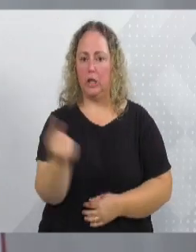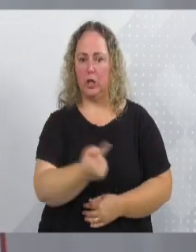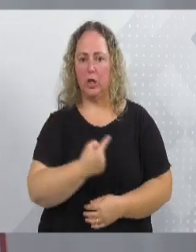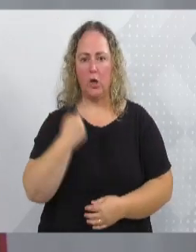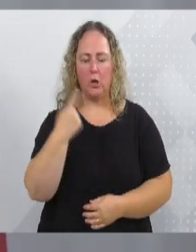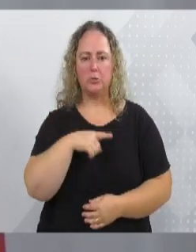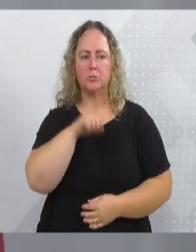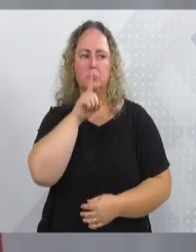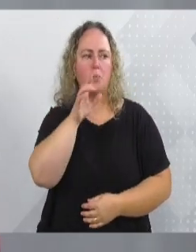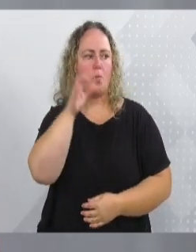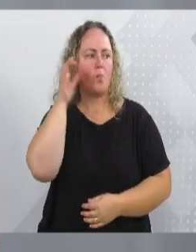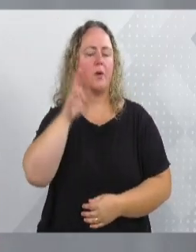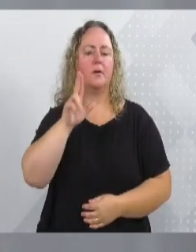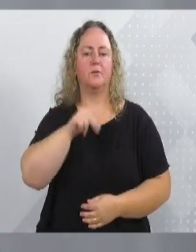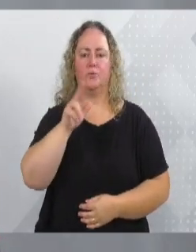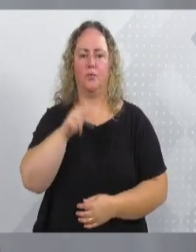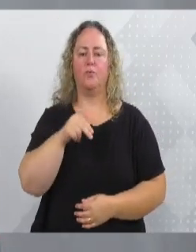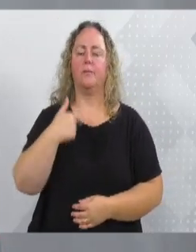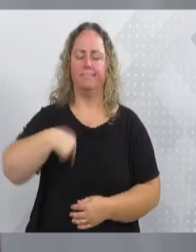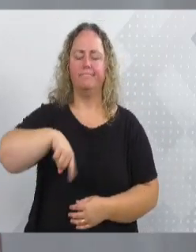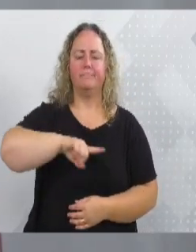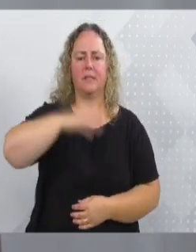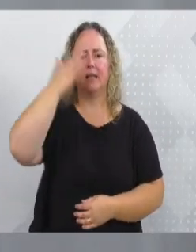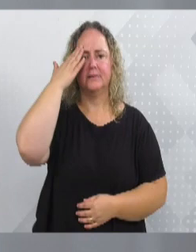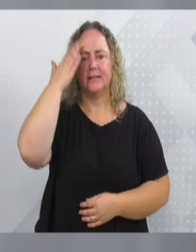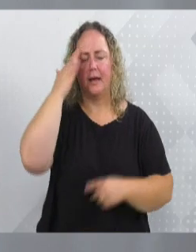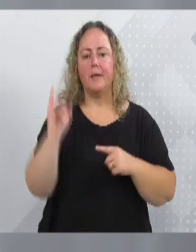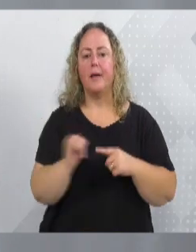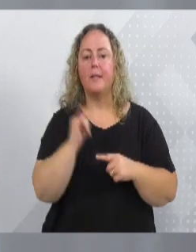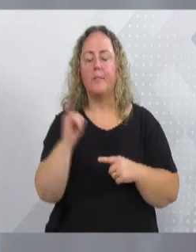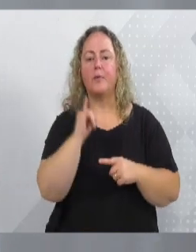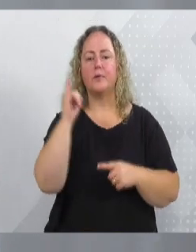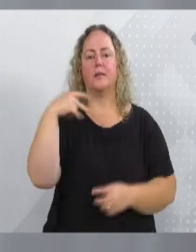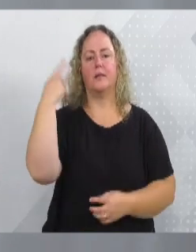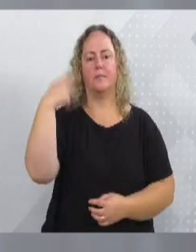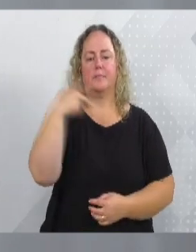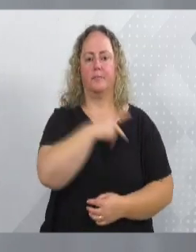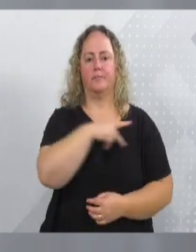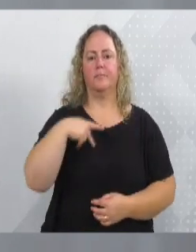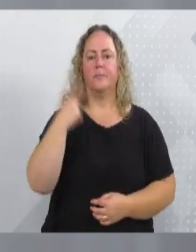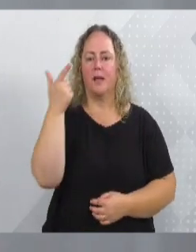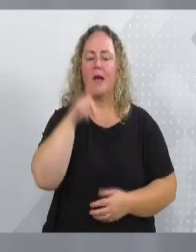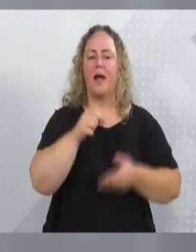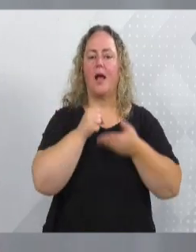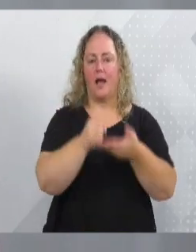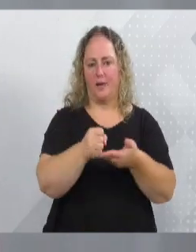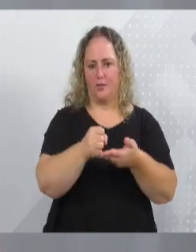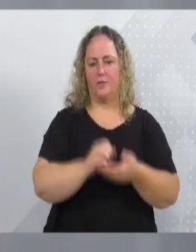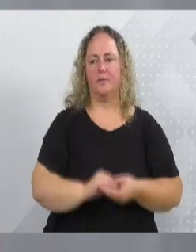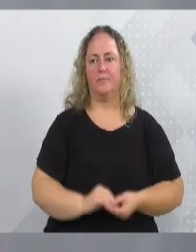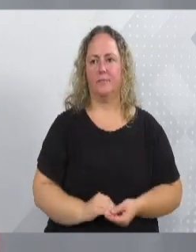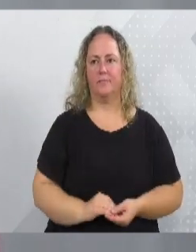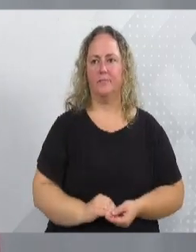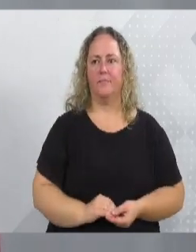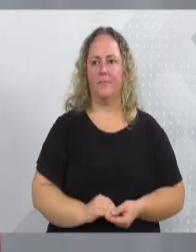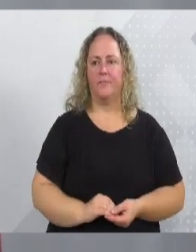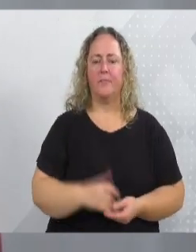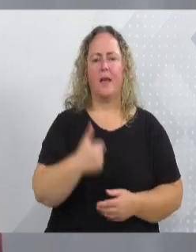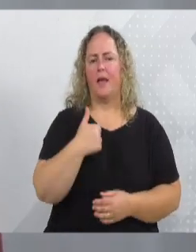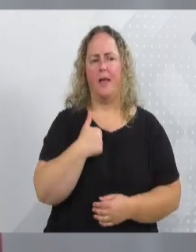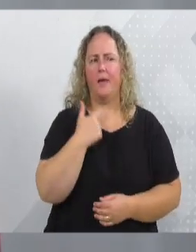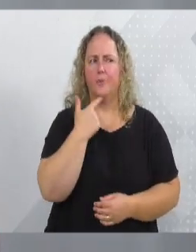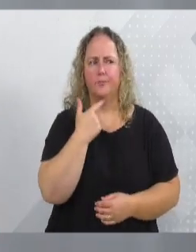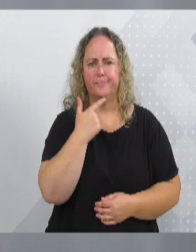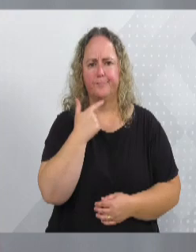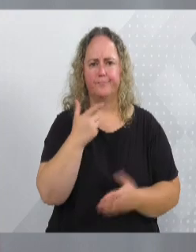lado de vocês, porque a gente entende, sim, a importância de políticas públicas para ajudá-las. Senhores, eu não costumo me manifestar aqui